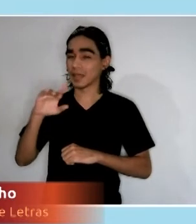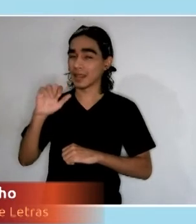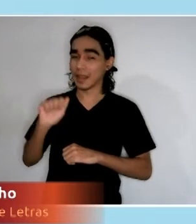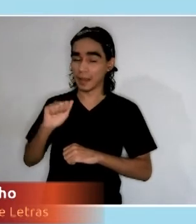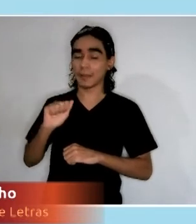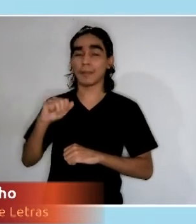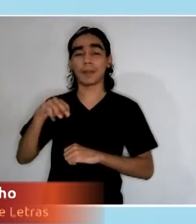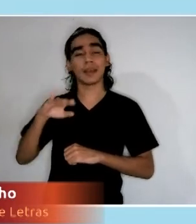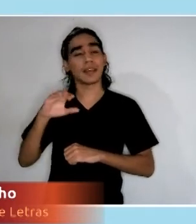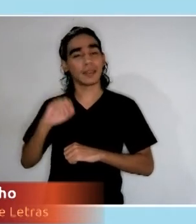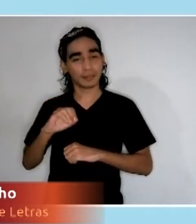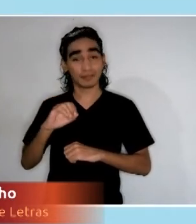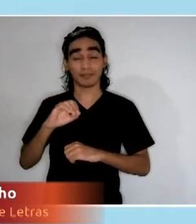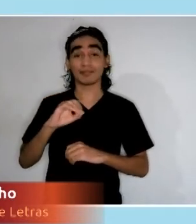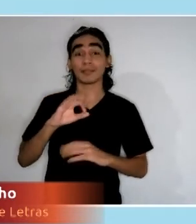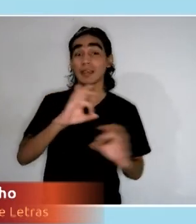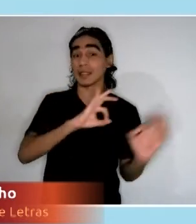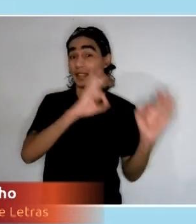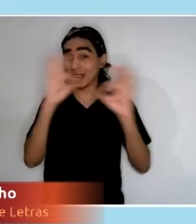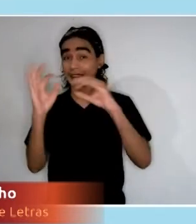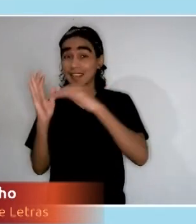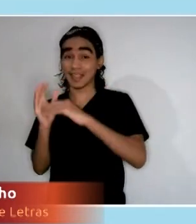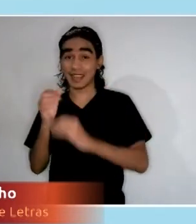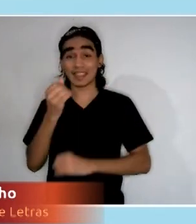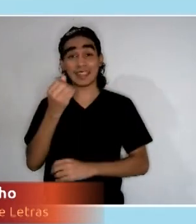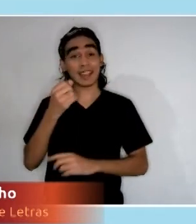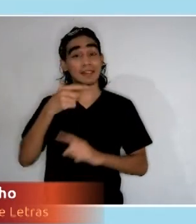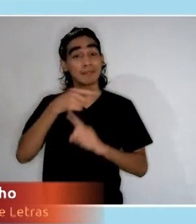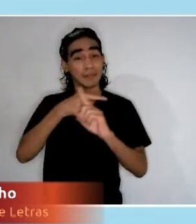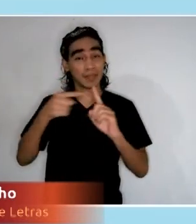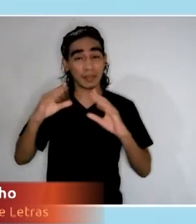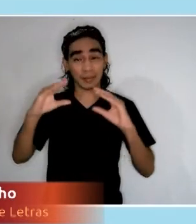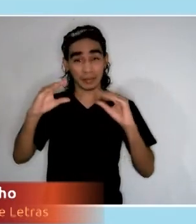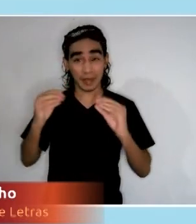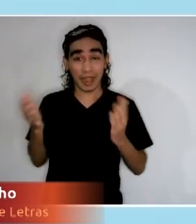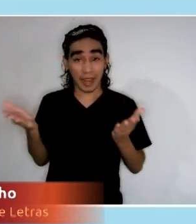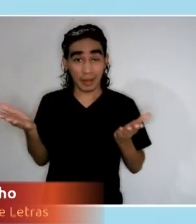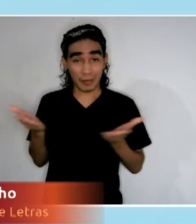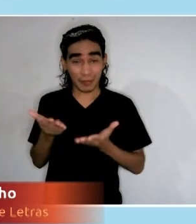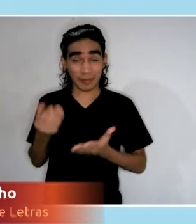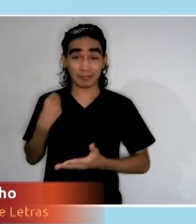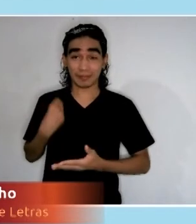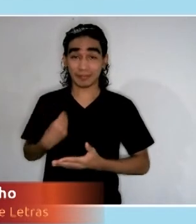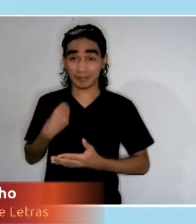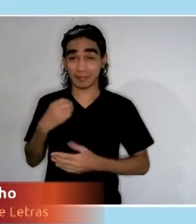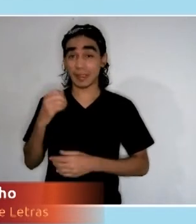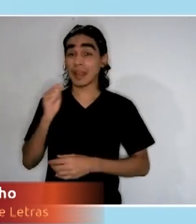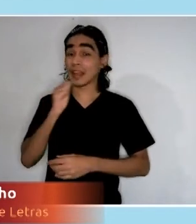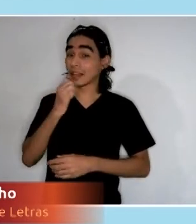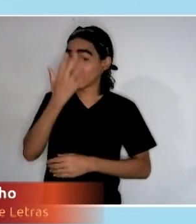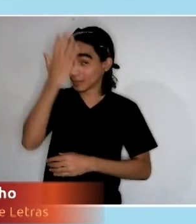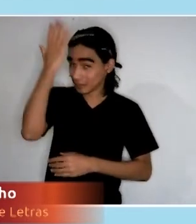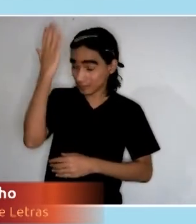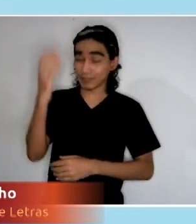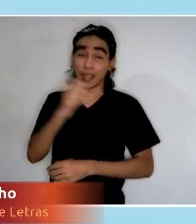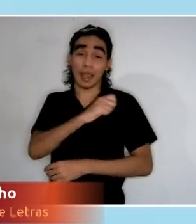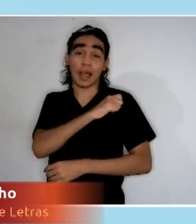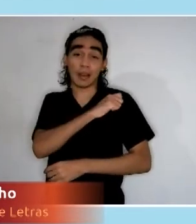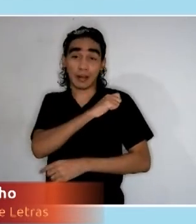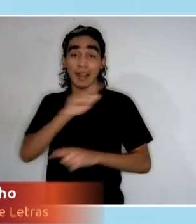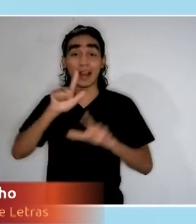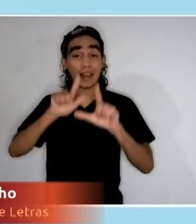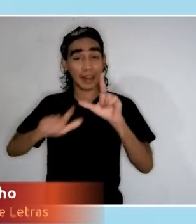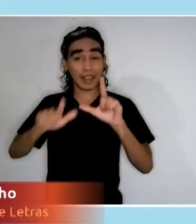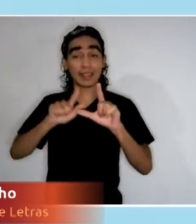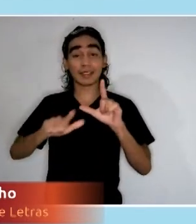até às 6h30 da noite. E nesse bloco nós contamos com a presença do Antônio Filho, que é estudante de letras da UFG